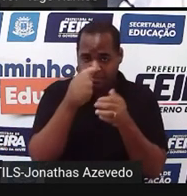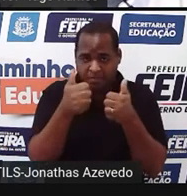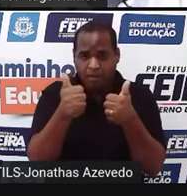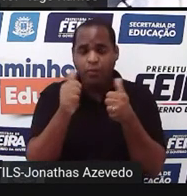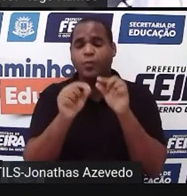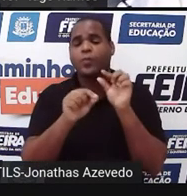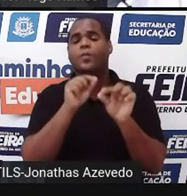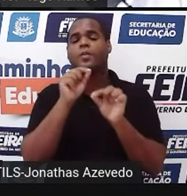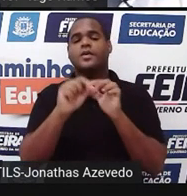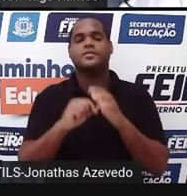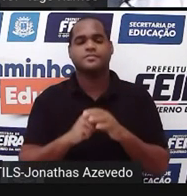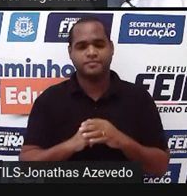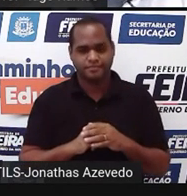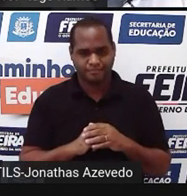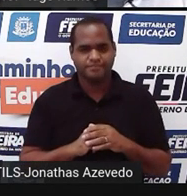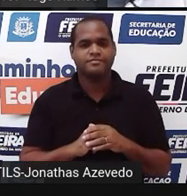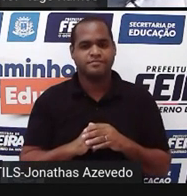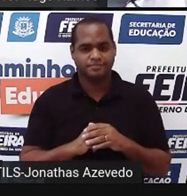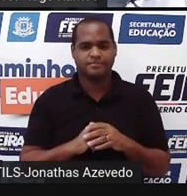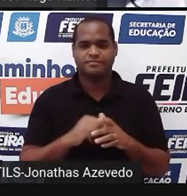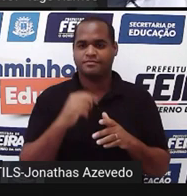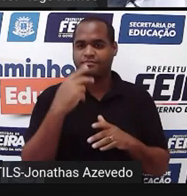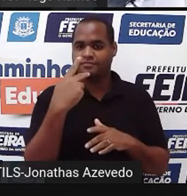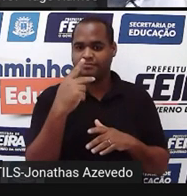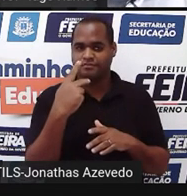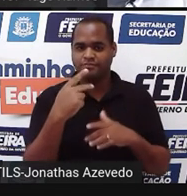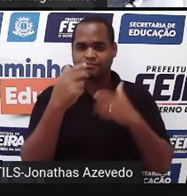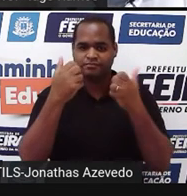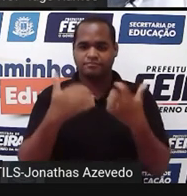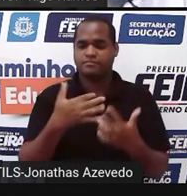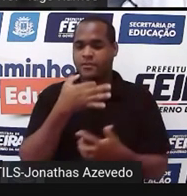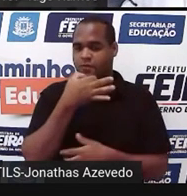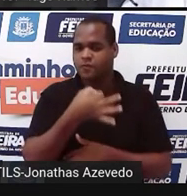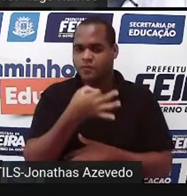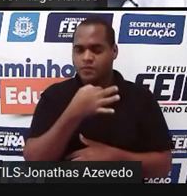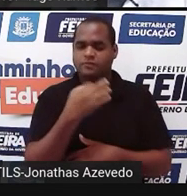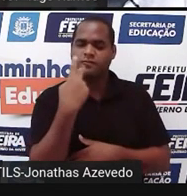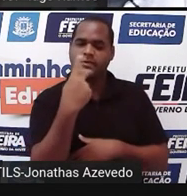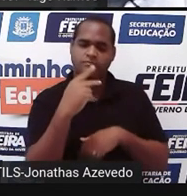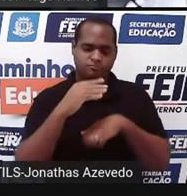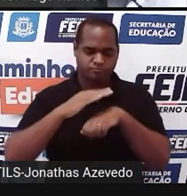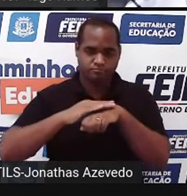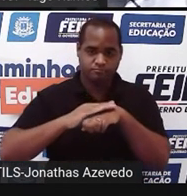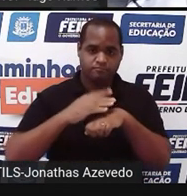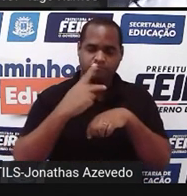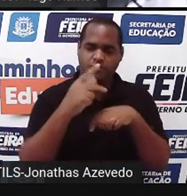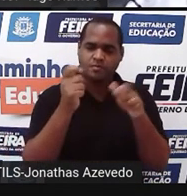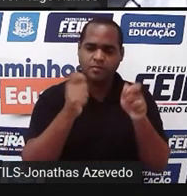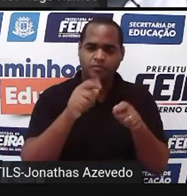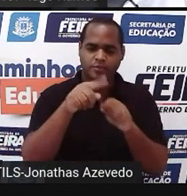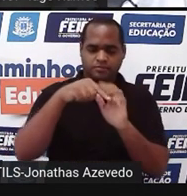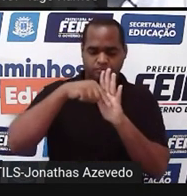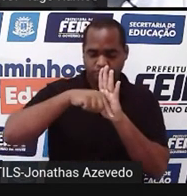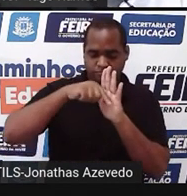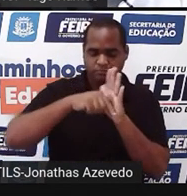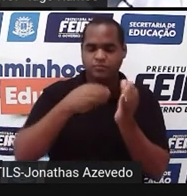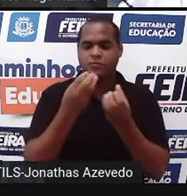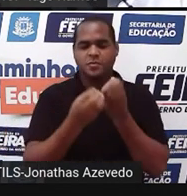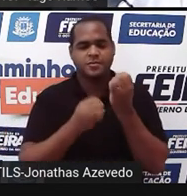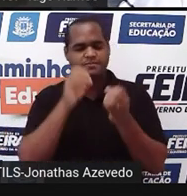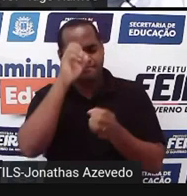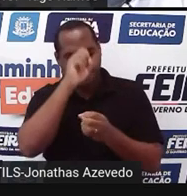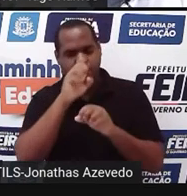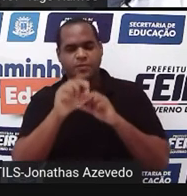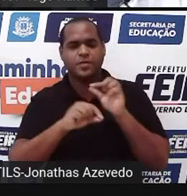aula toda então eu sempre deixo uma sugestão de algo que você faça e que você consiga fazer essa avaliação do que você